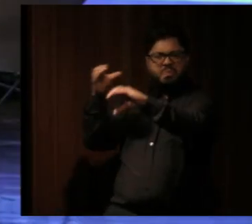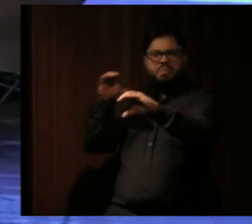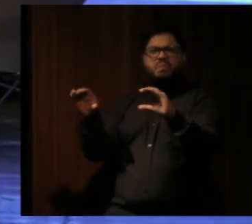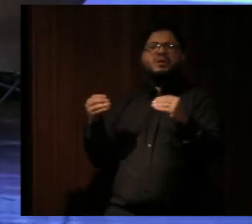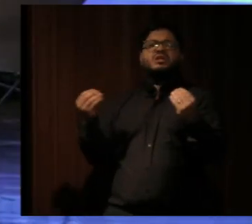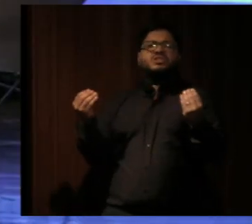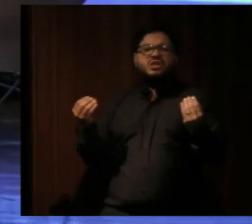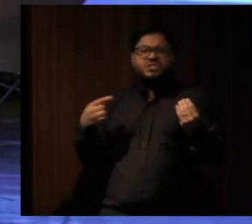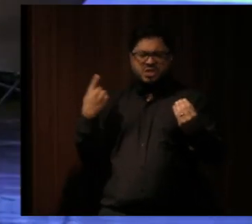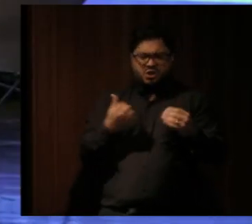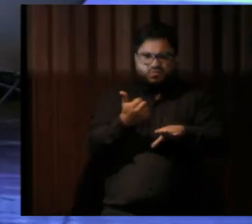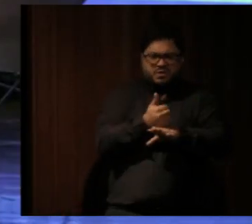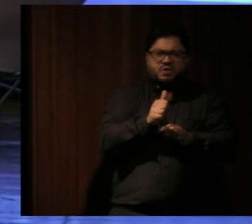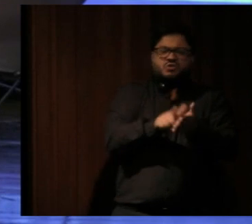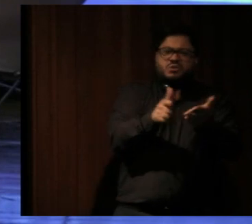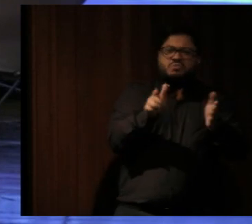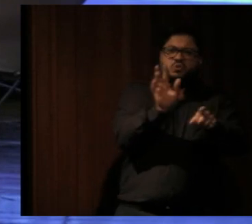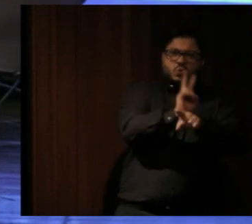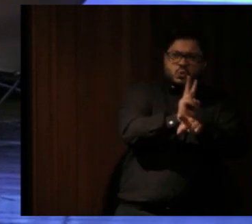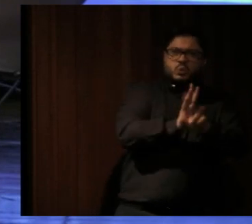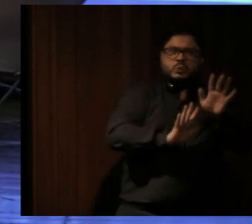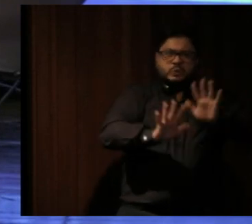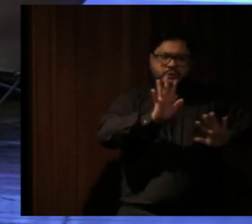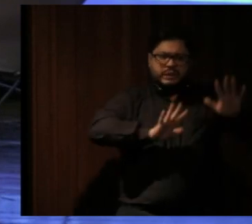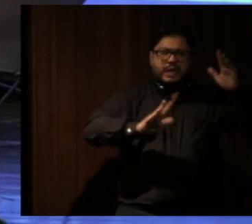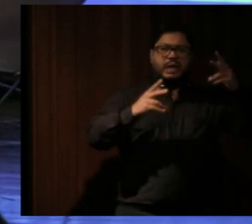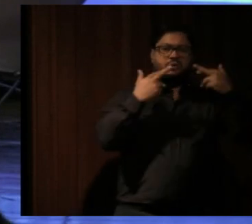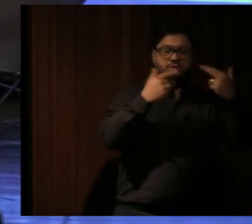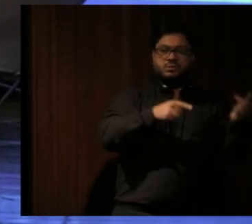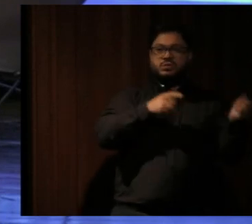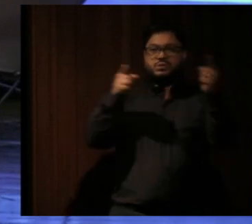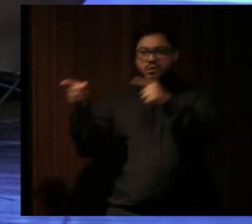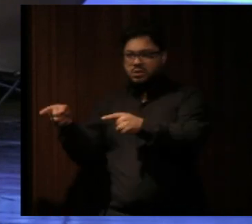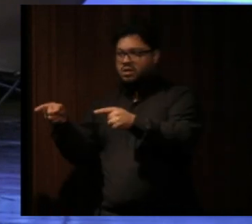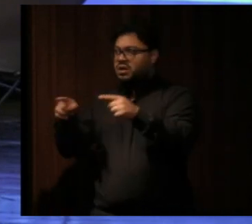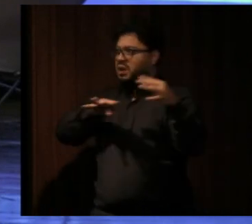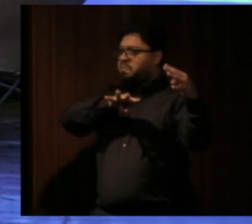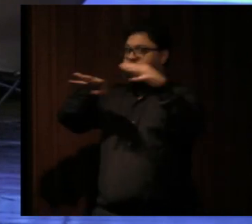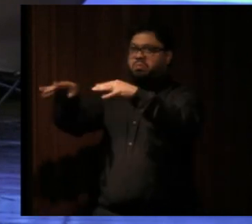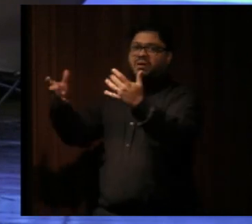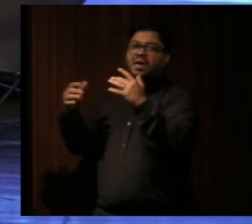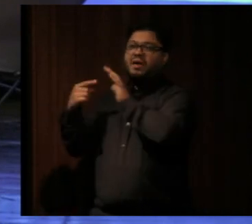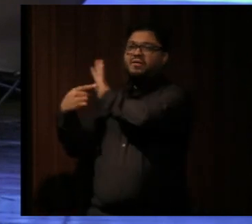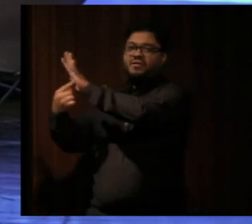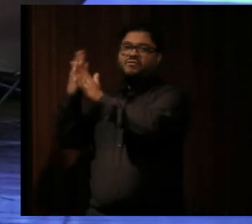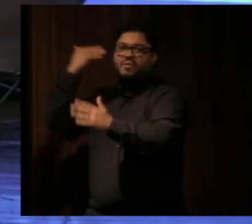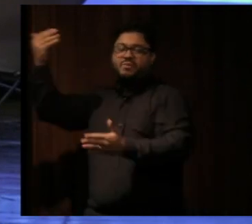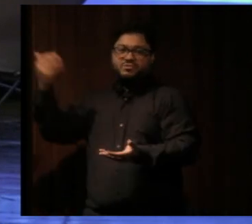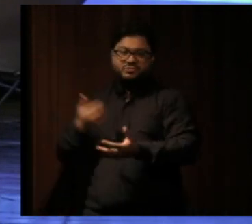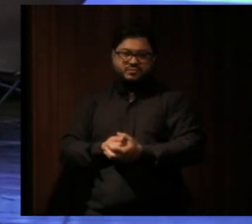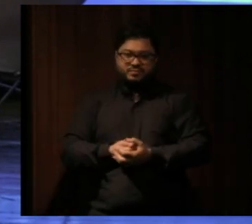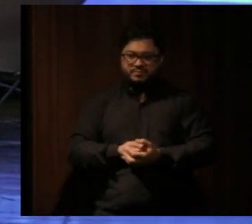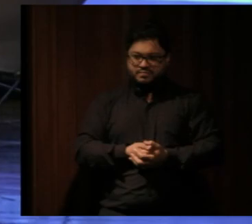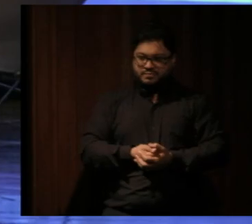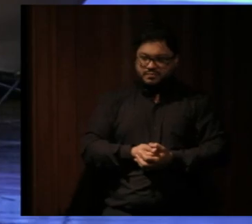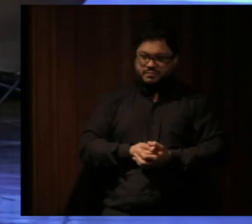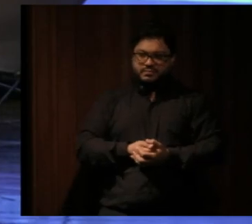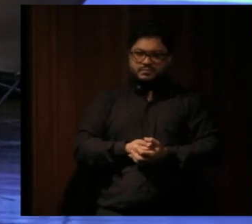adianta o cuidado com a notícia e dar Palco para quem quer ganhar com a tragédia